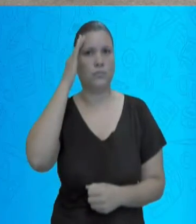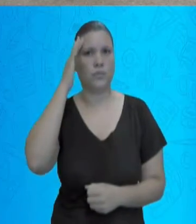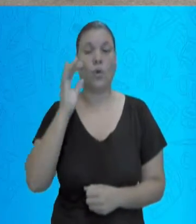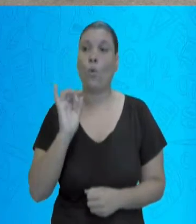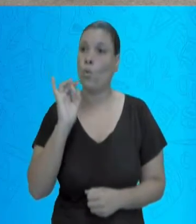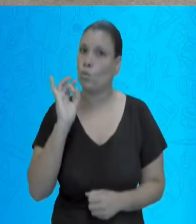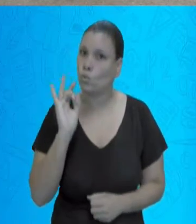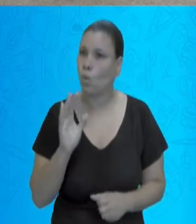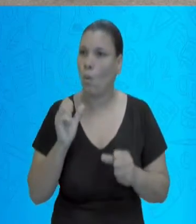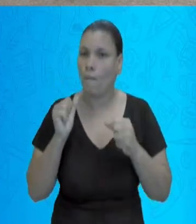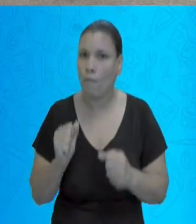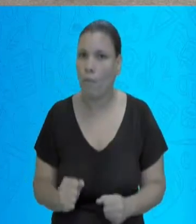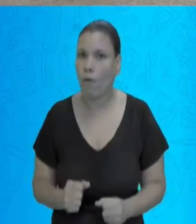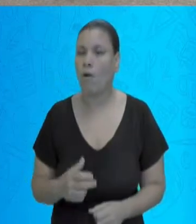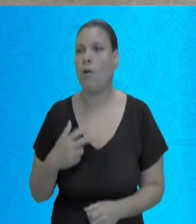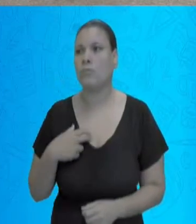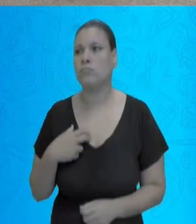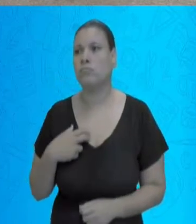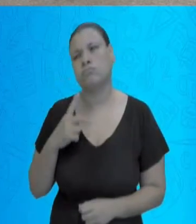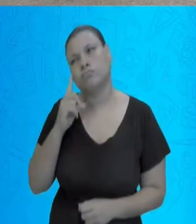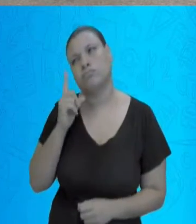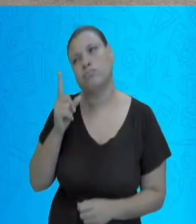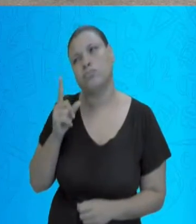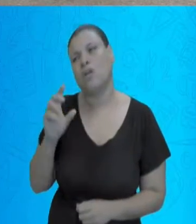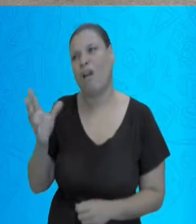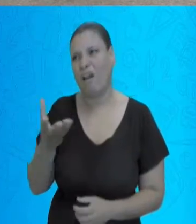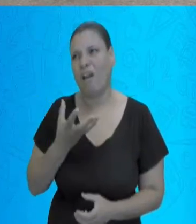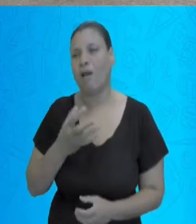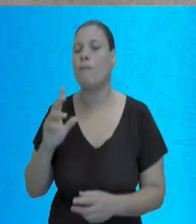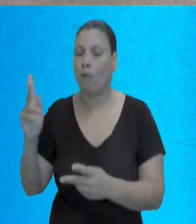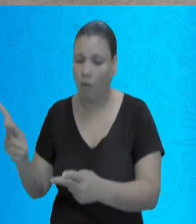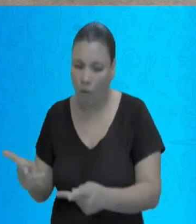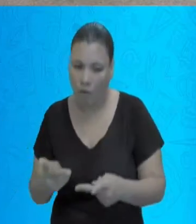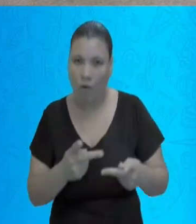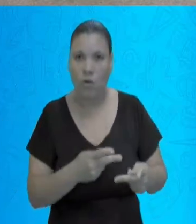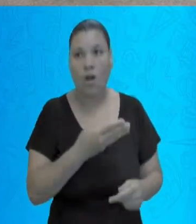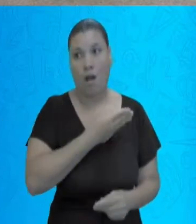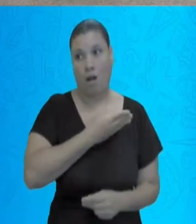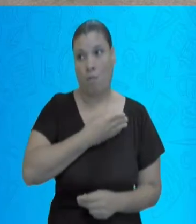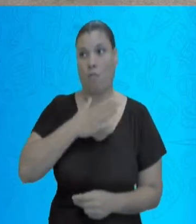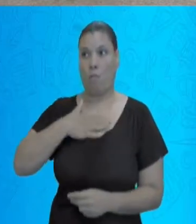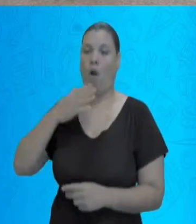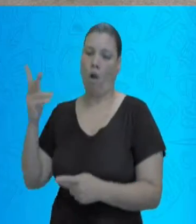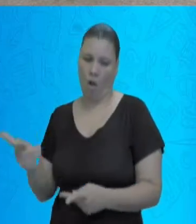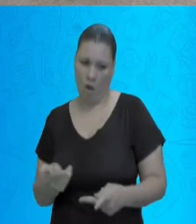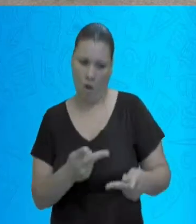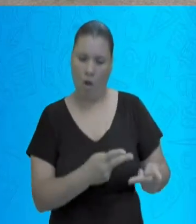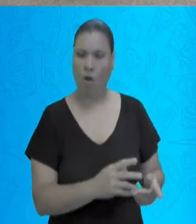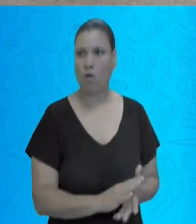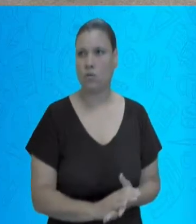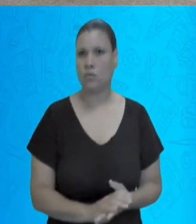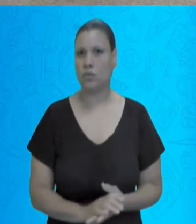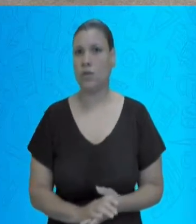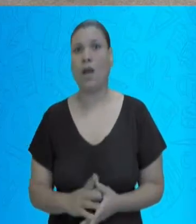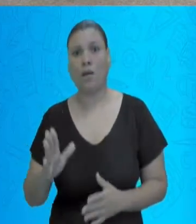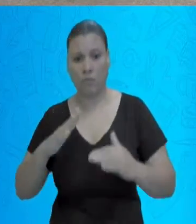só entravam quem? Cientistas, pesquisadores ou amigos desses